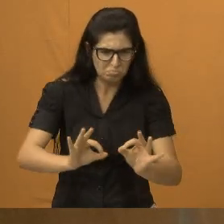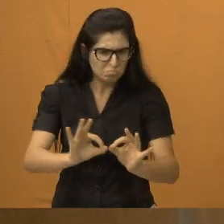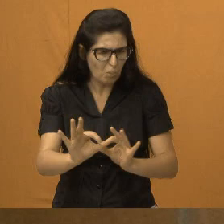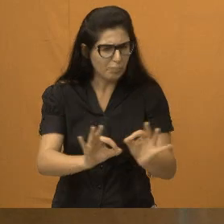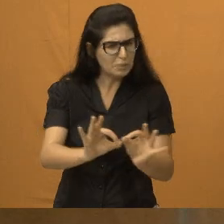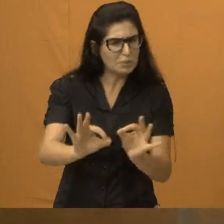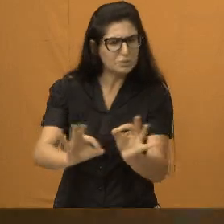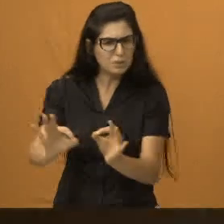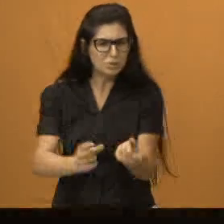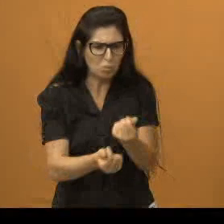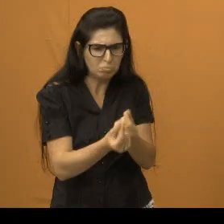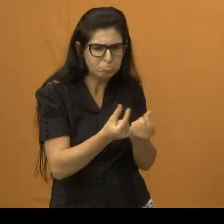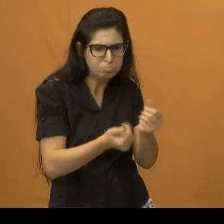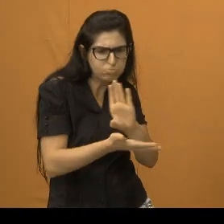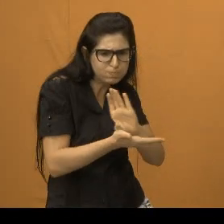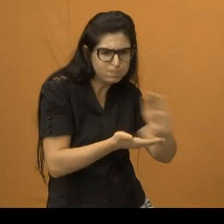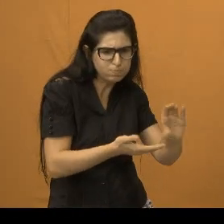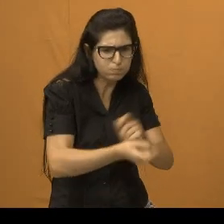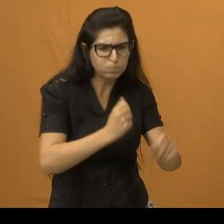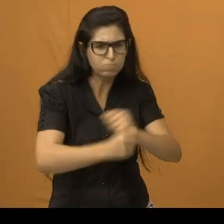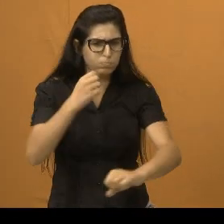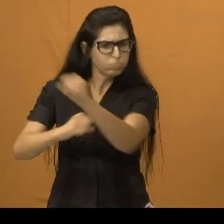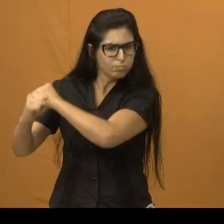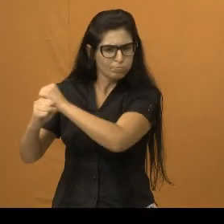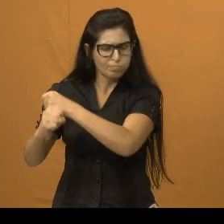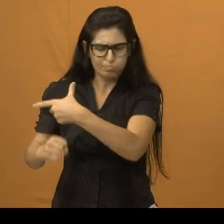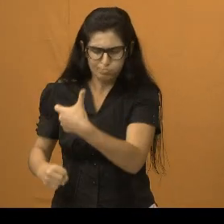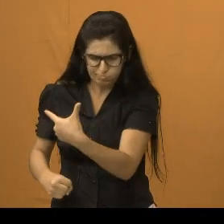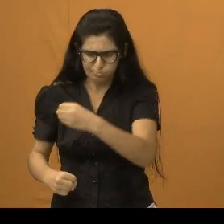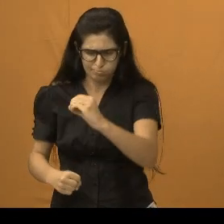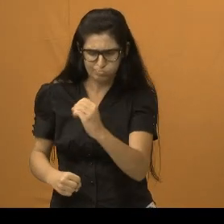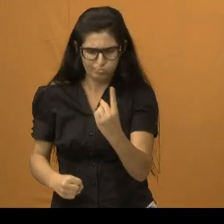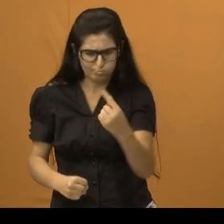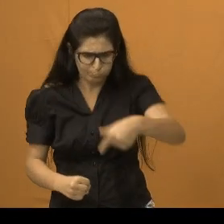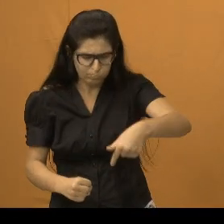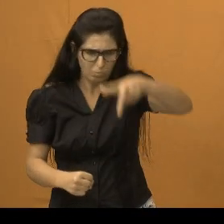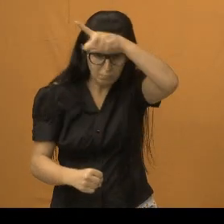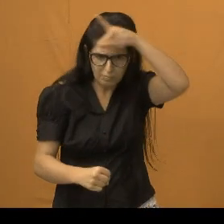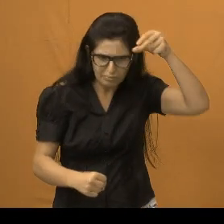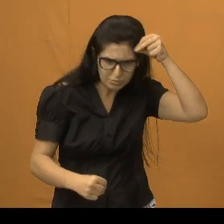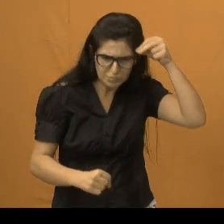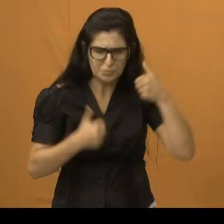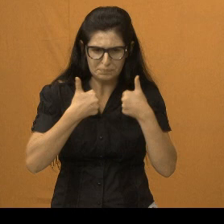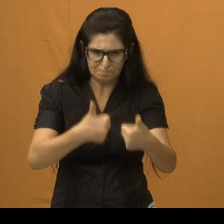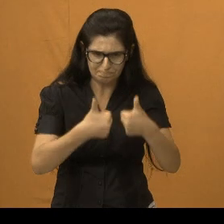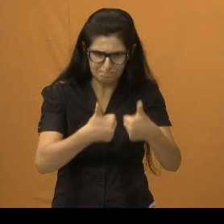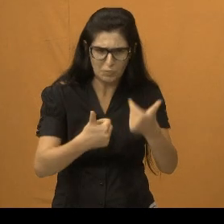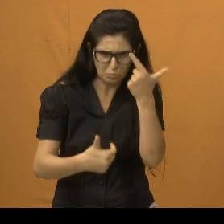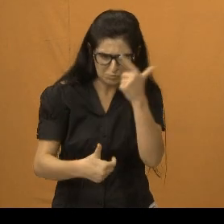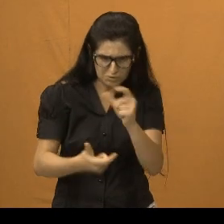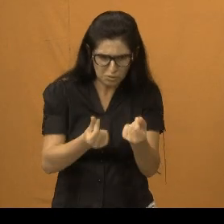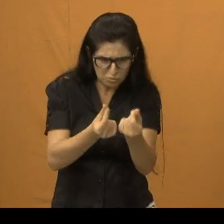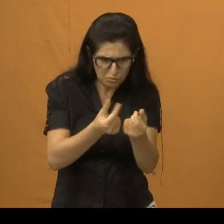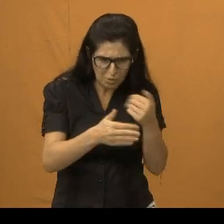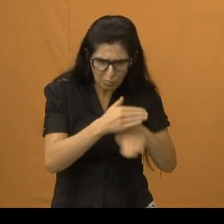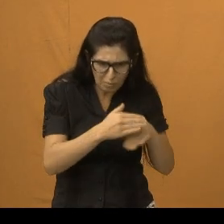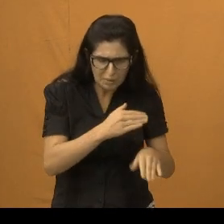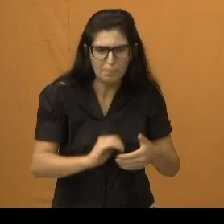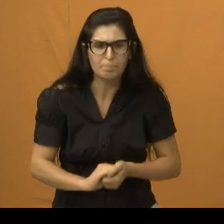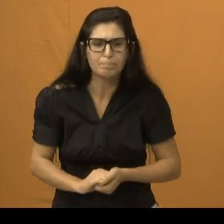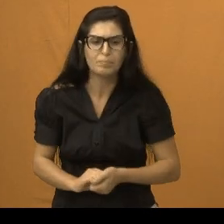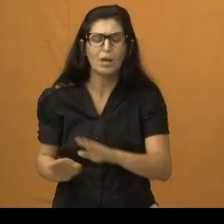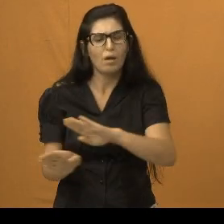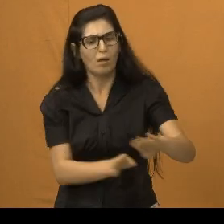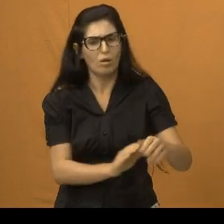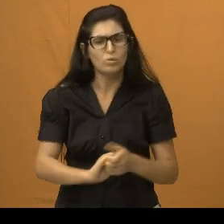trabalho desenvolvido pela Prefeitura no ano de 2017. Aí, seguindo, temos as despesas de capital, né, que são